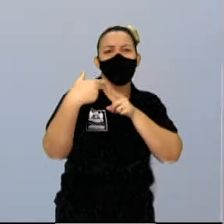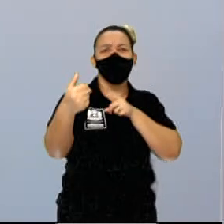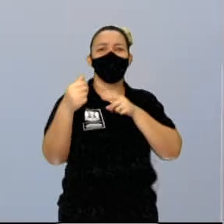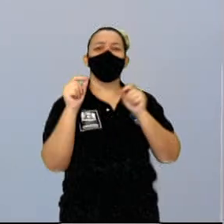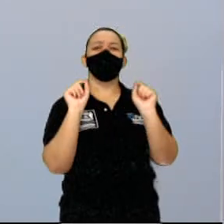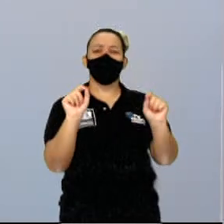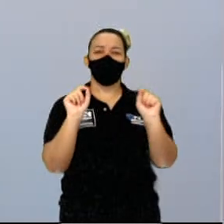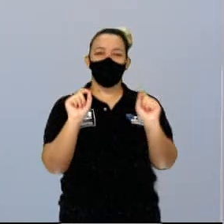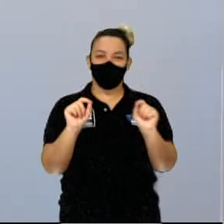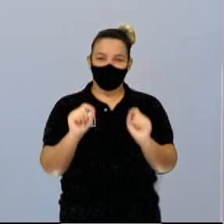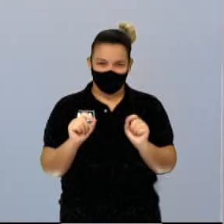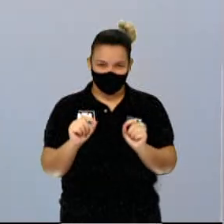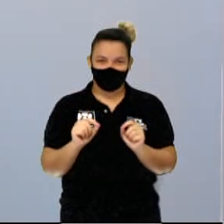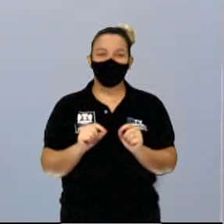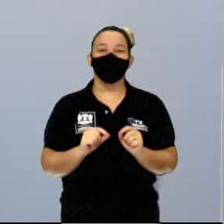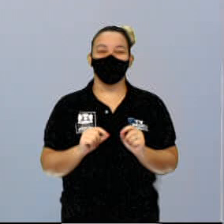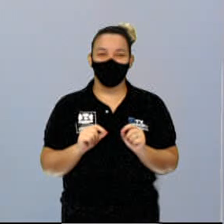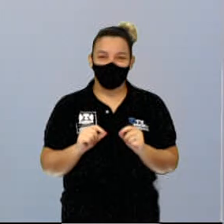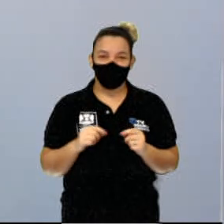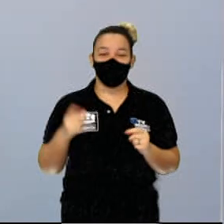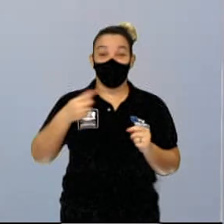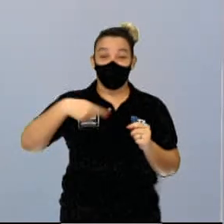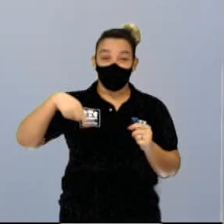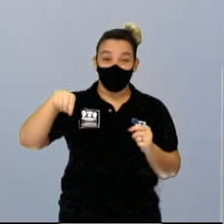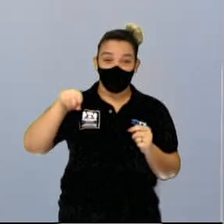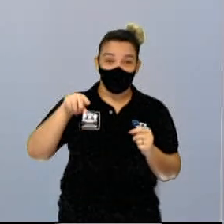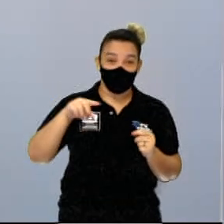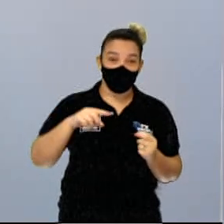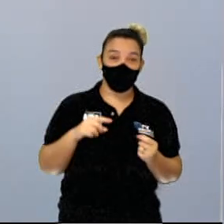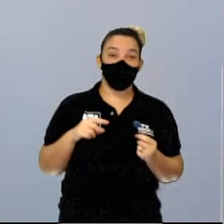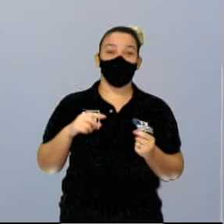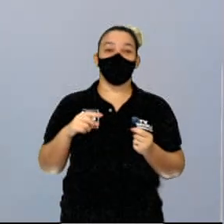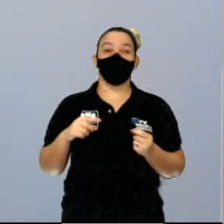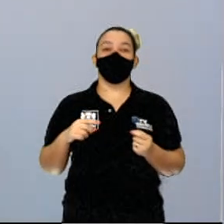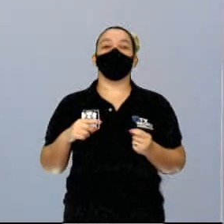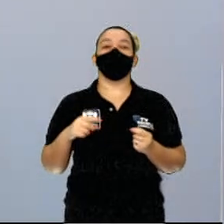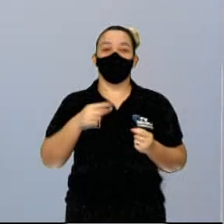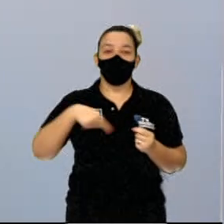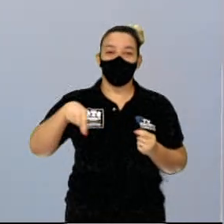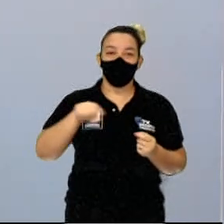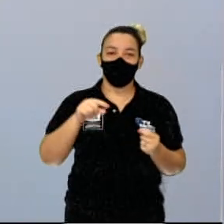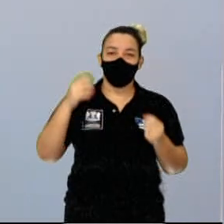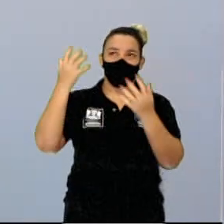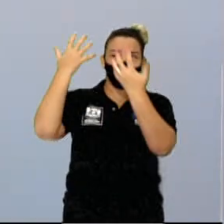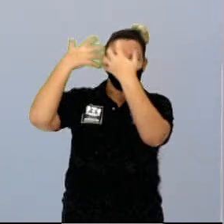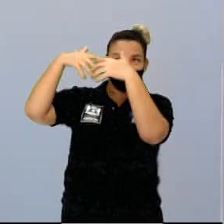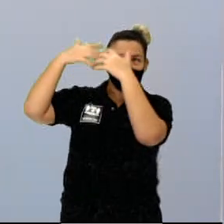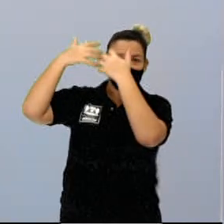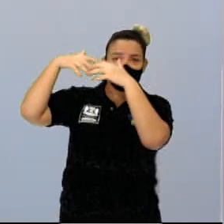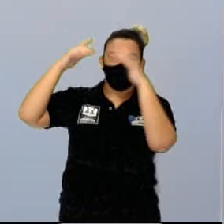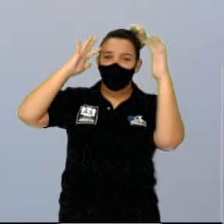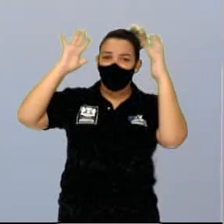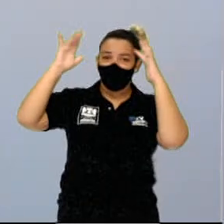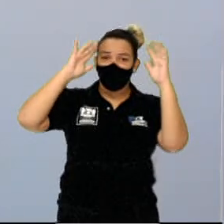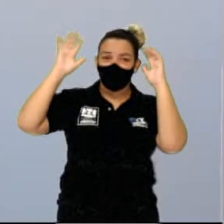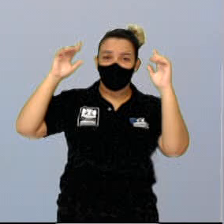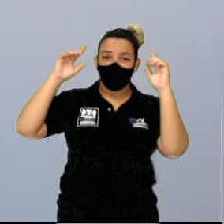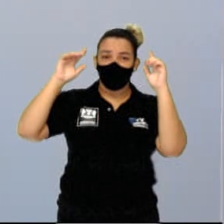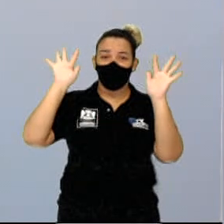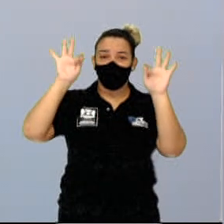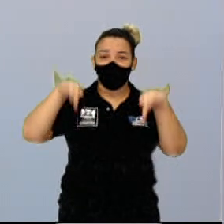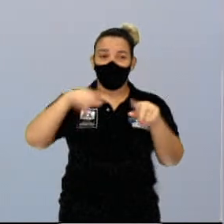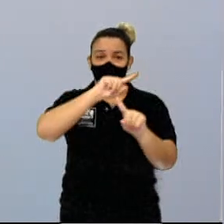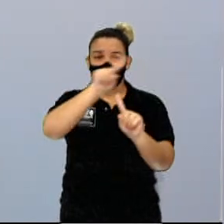perseguição do que ele, tá? O que vai nos gerar, não está aí, mas essa reflexão vai gerar a moral da